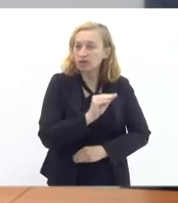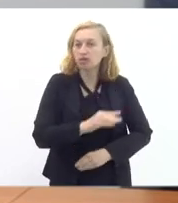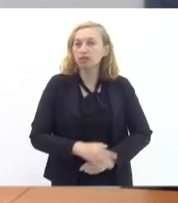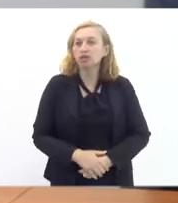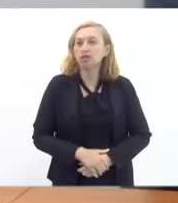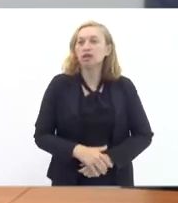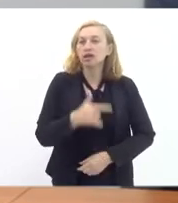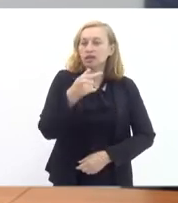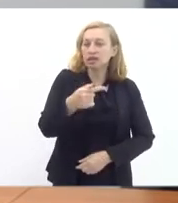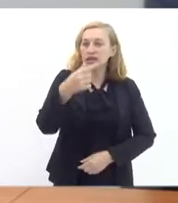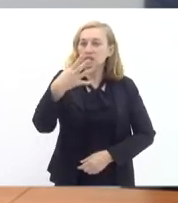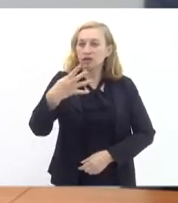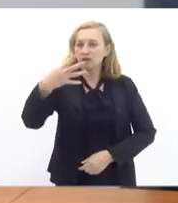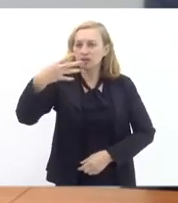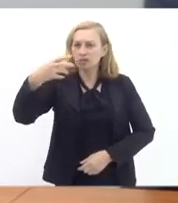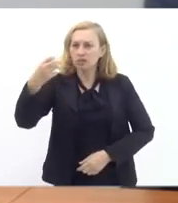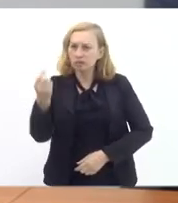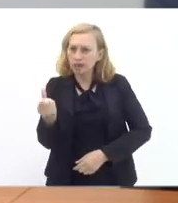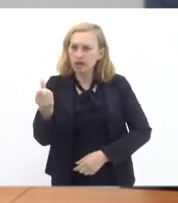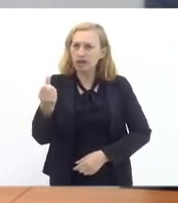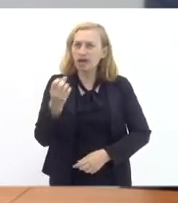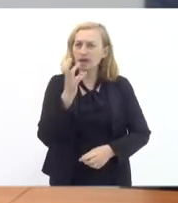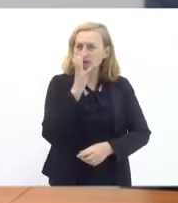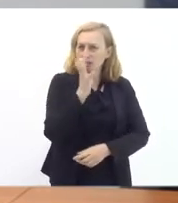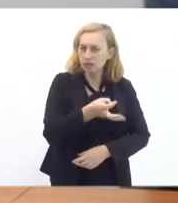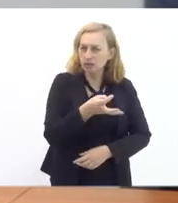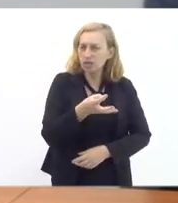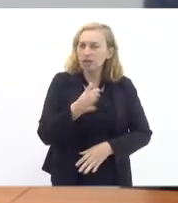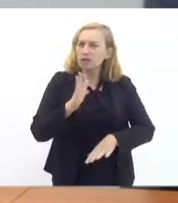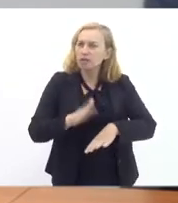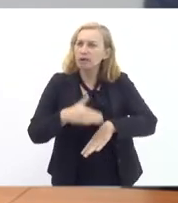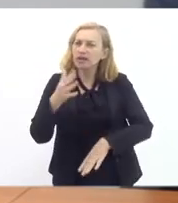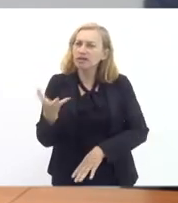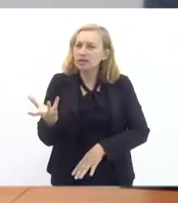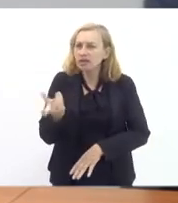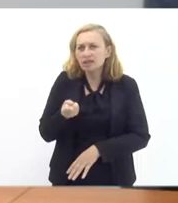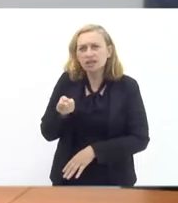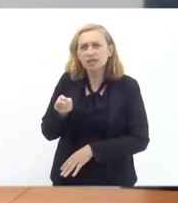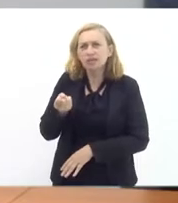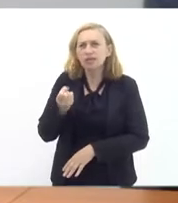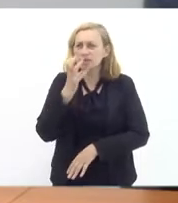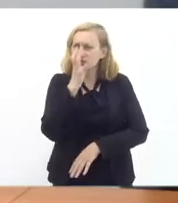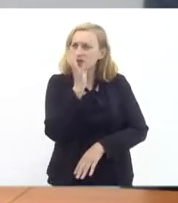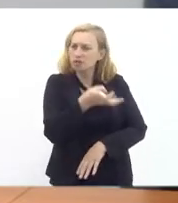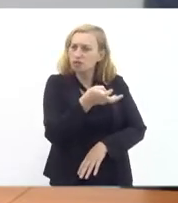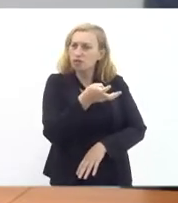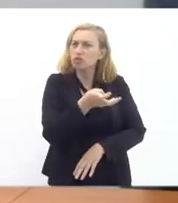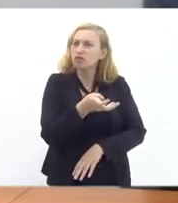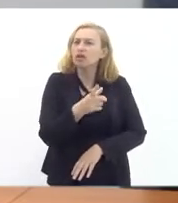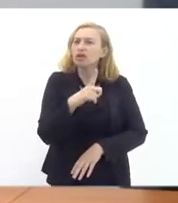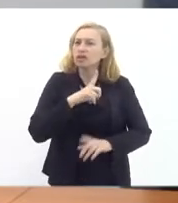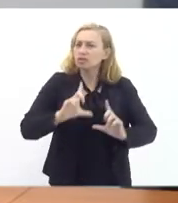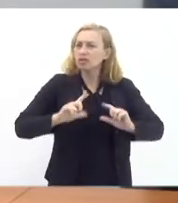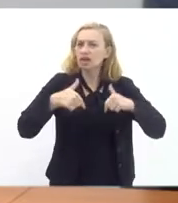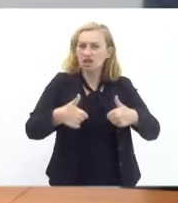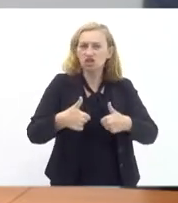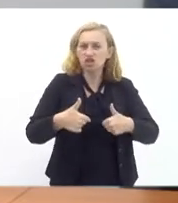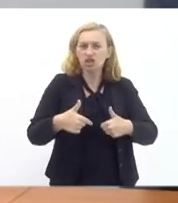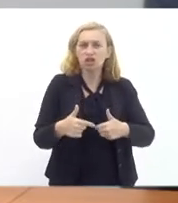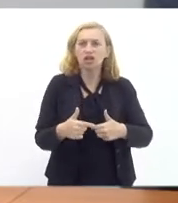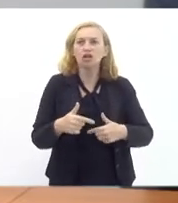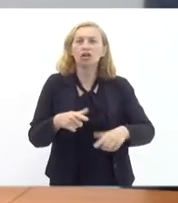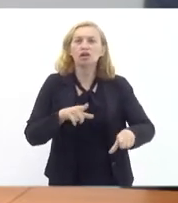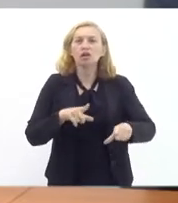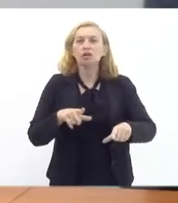das denúncias, mas quanto mais recebemos as denúncias e temos que agir, que é a função do poder